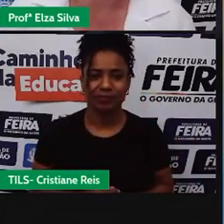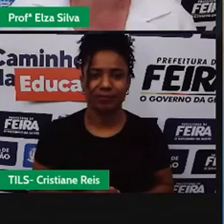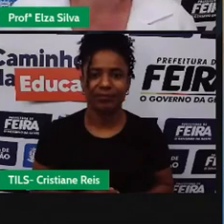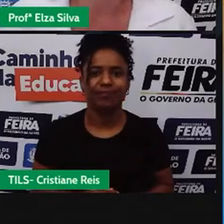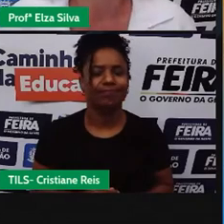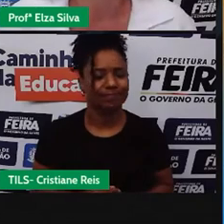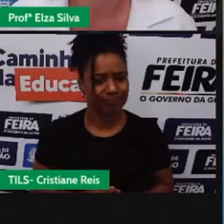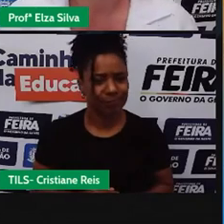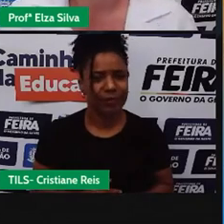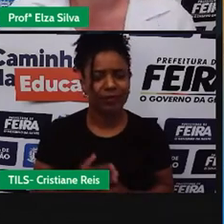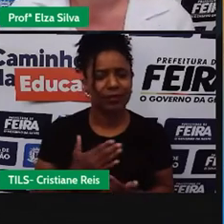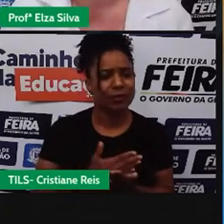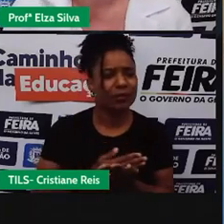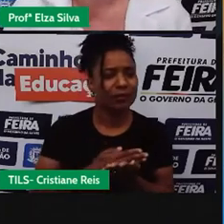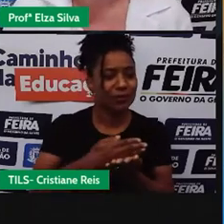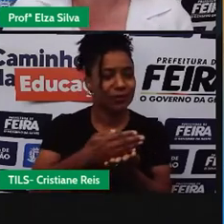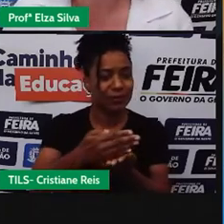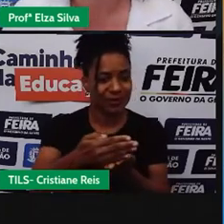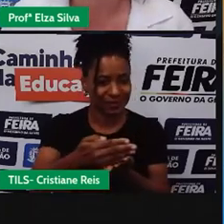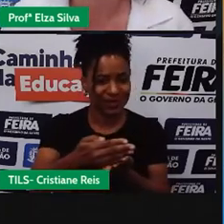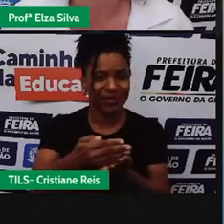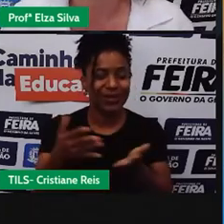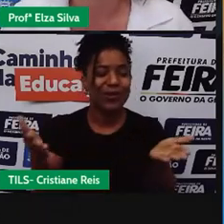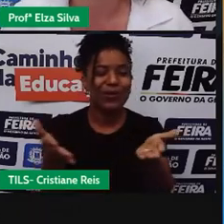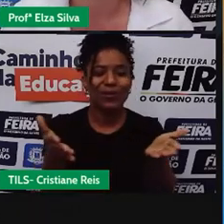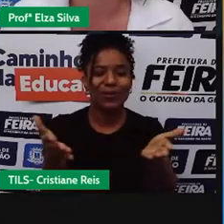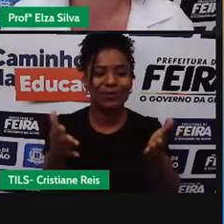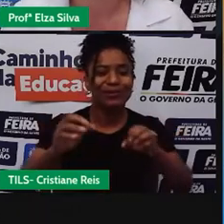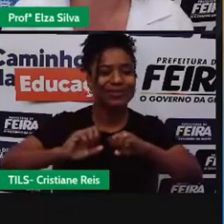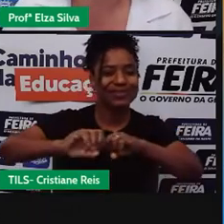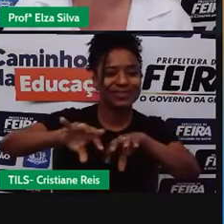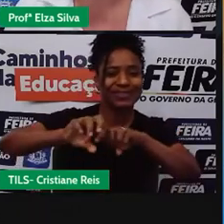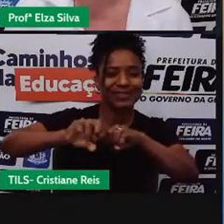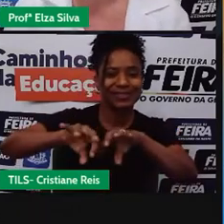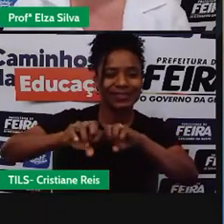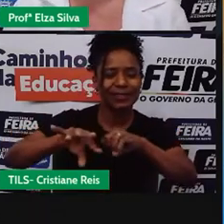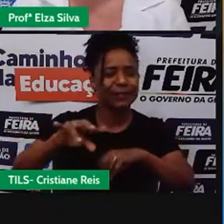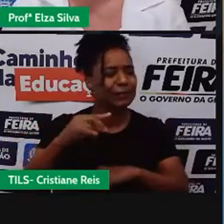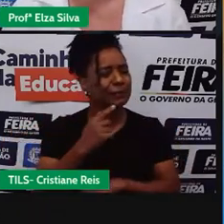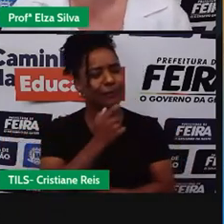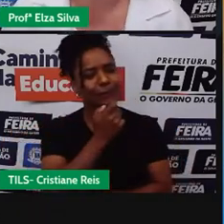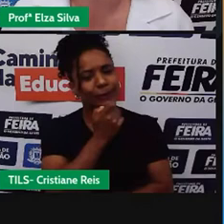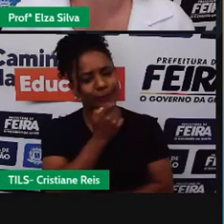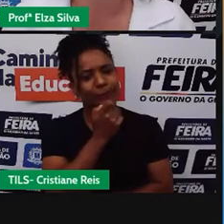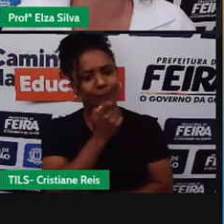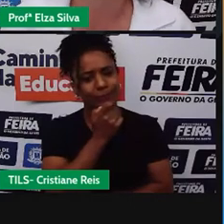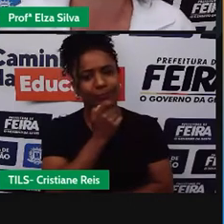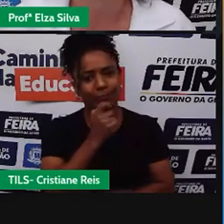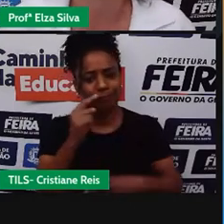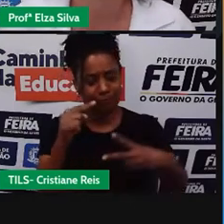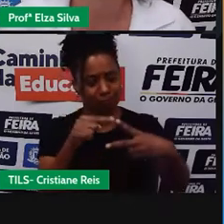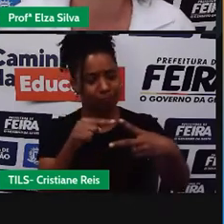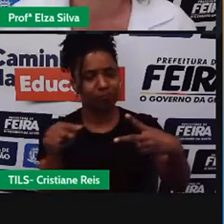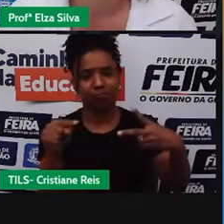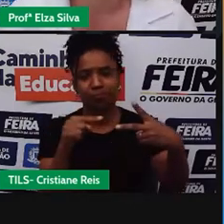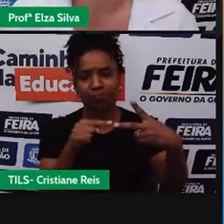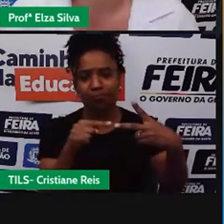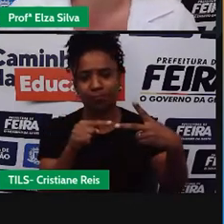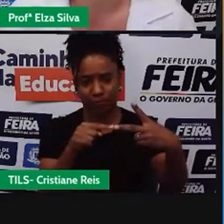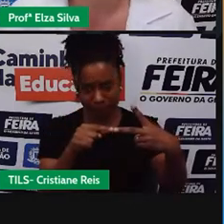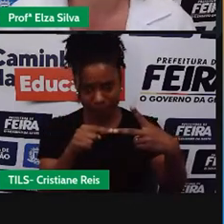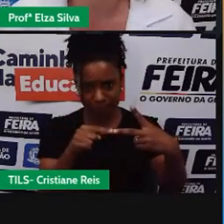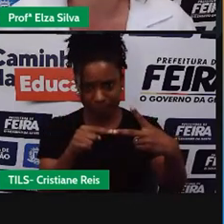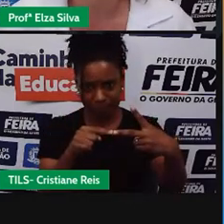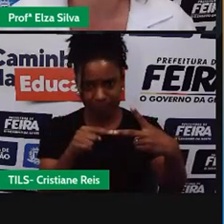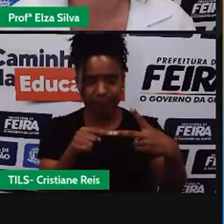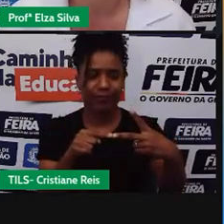Vamos começar então este encontro de hoje nos questionando sobre esses dois pontos.